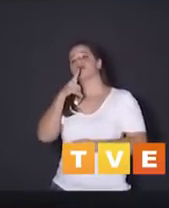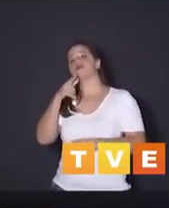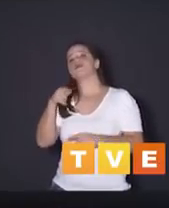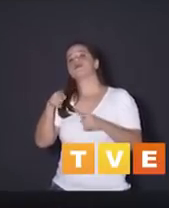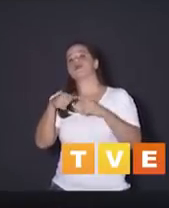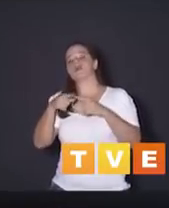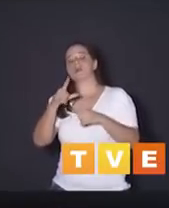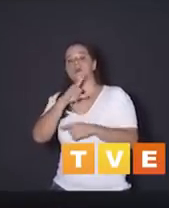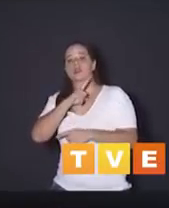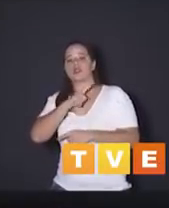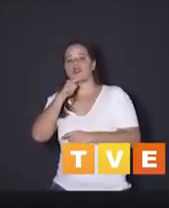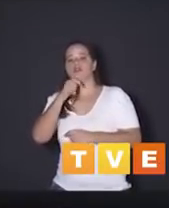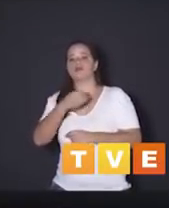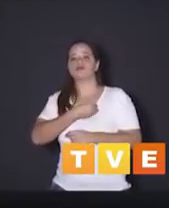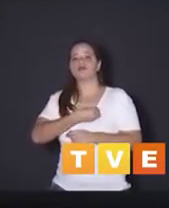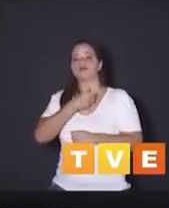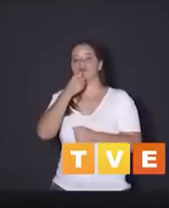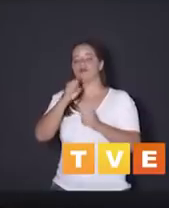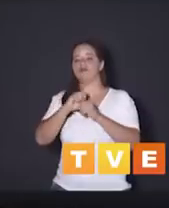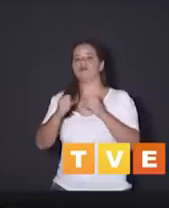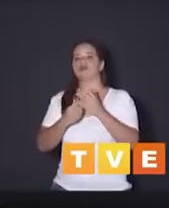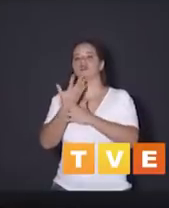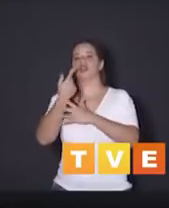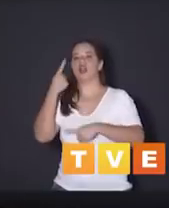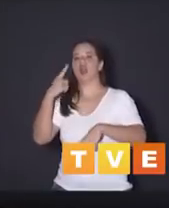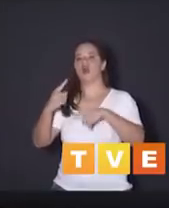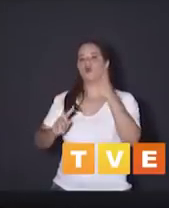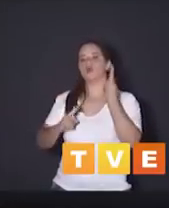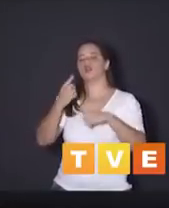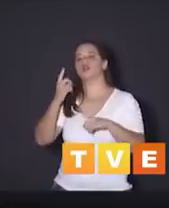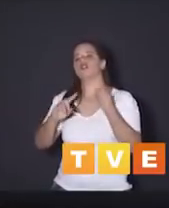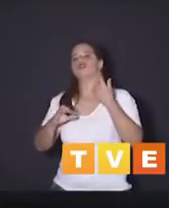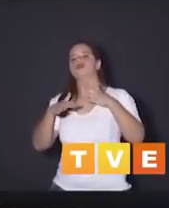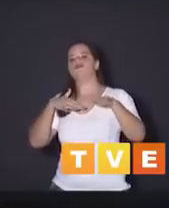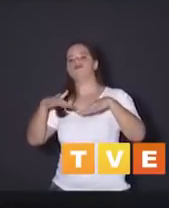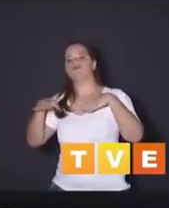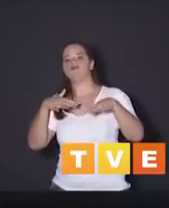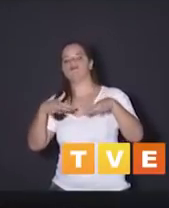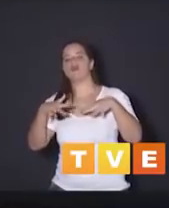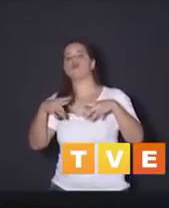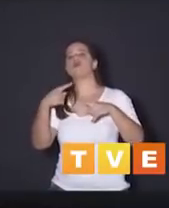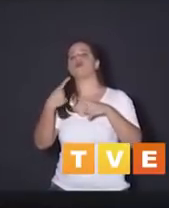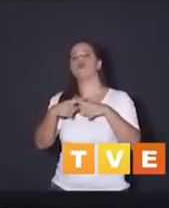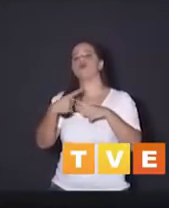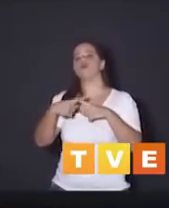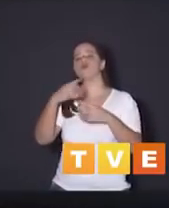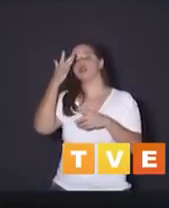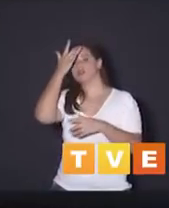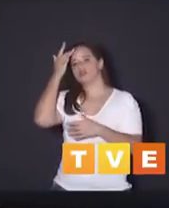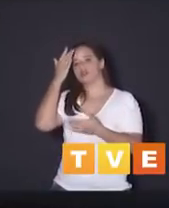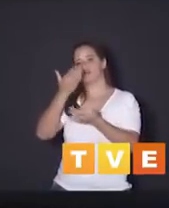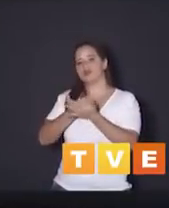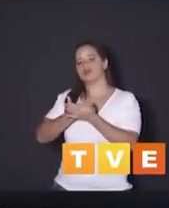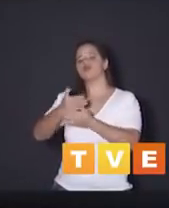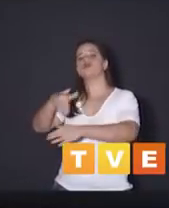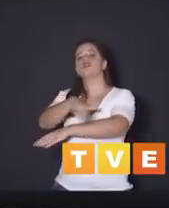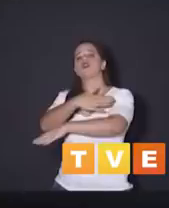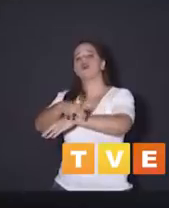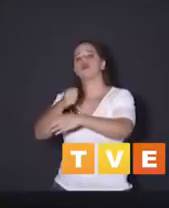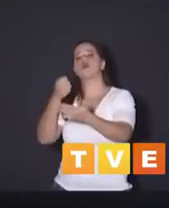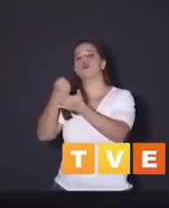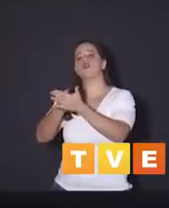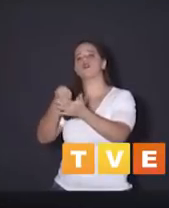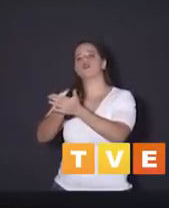deveriam estar criando outras alternativas movimentando a porque os estudantes não estão na rua com